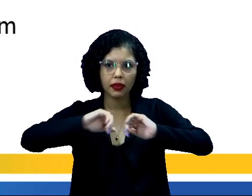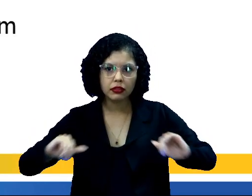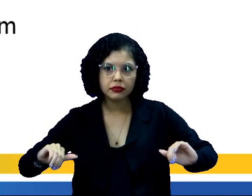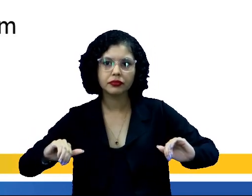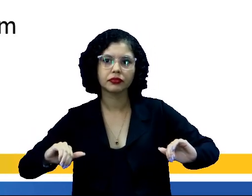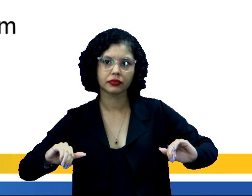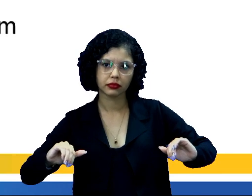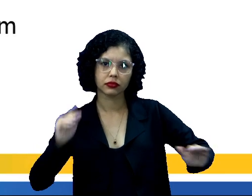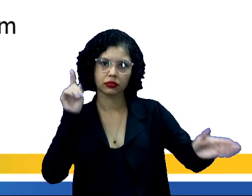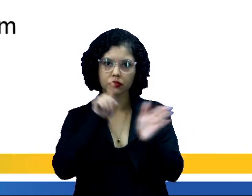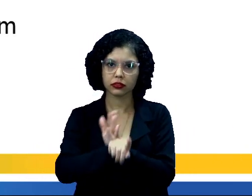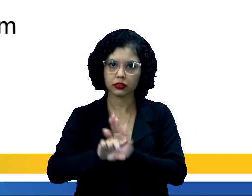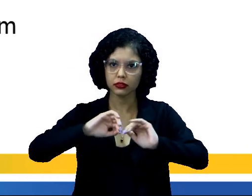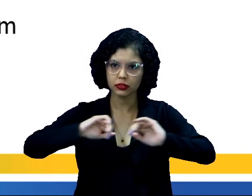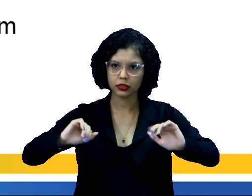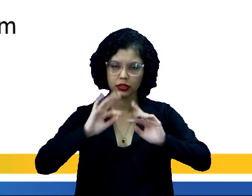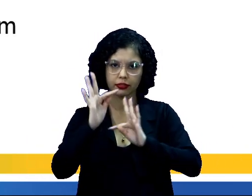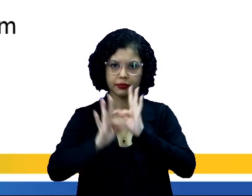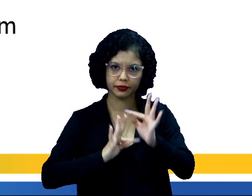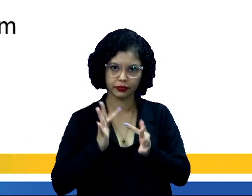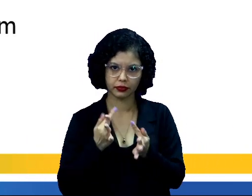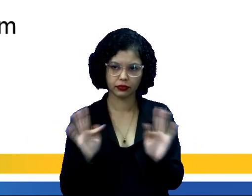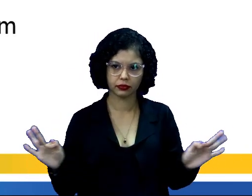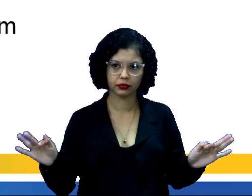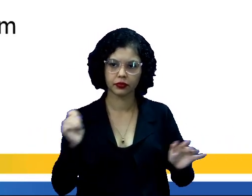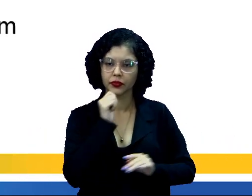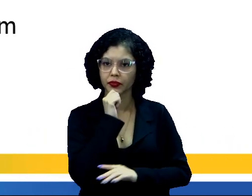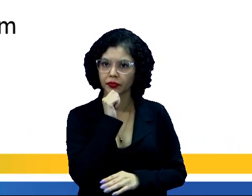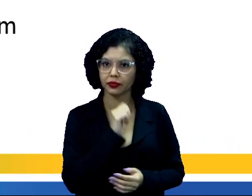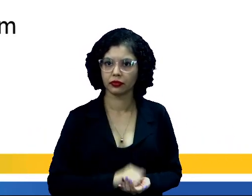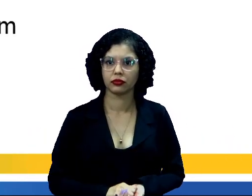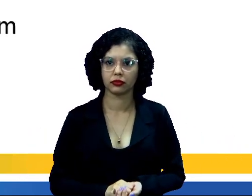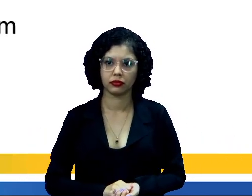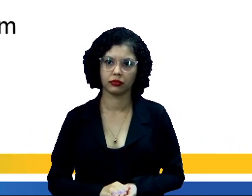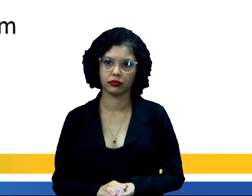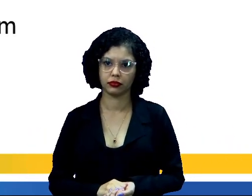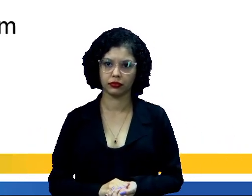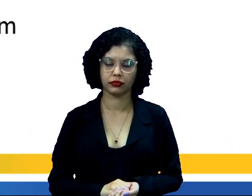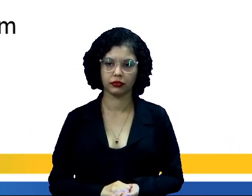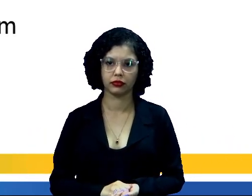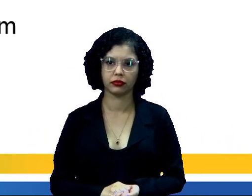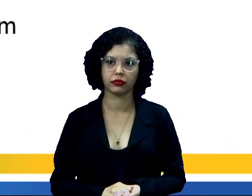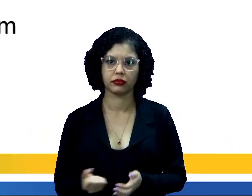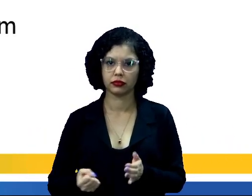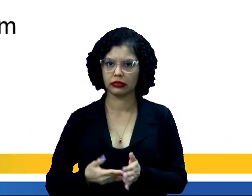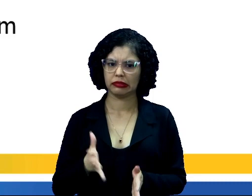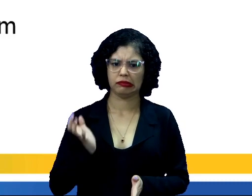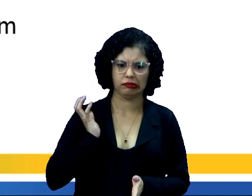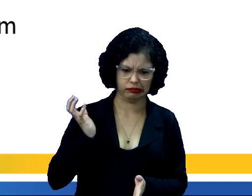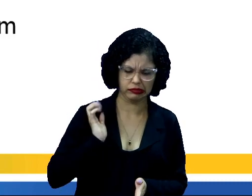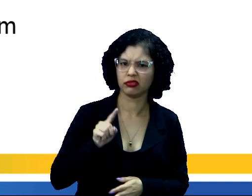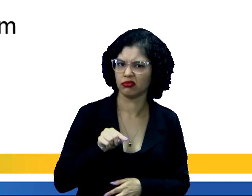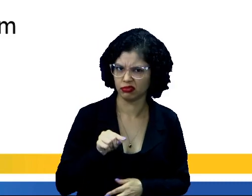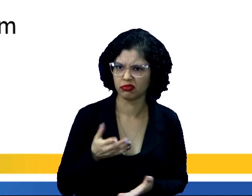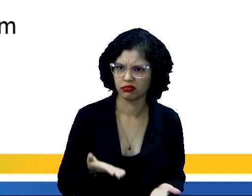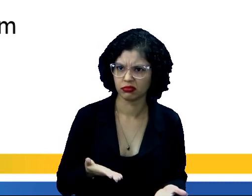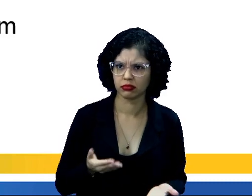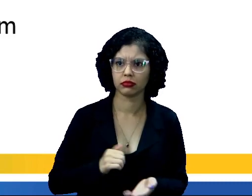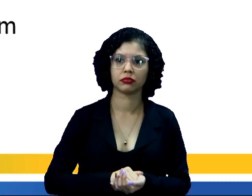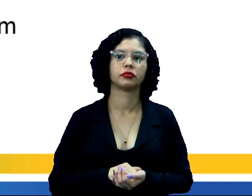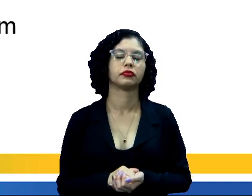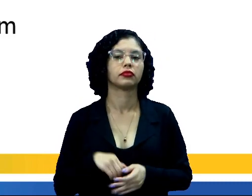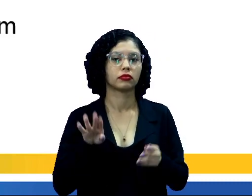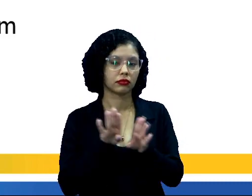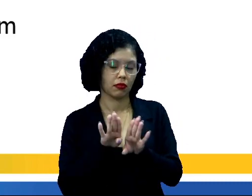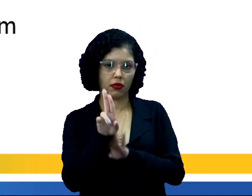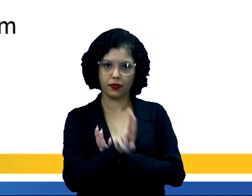question tag do resto da frase. It's pretty expensive, isn't it? É muito caro, não é? Então,